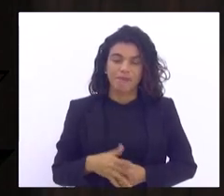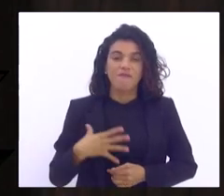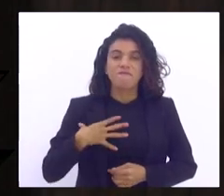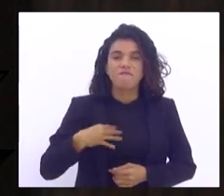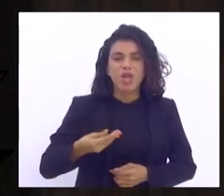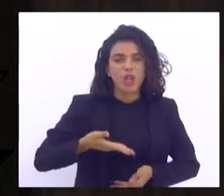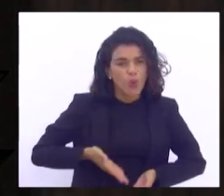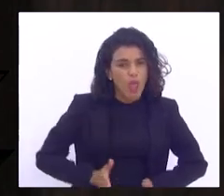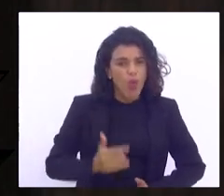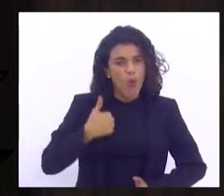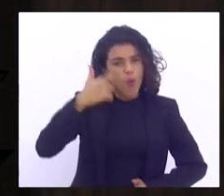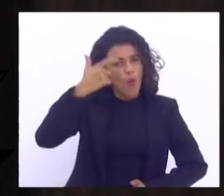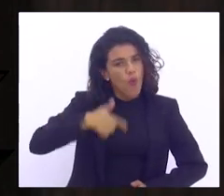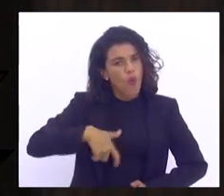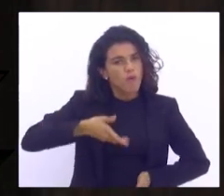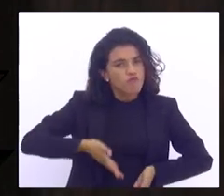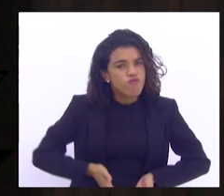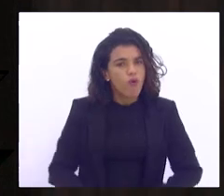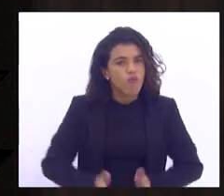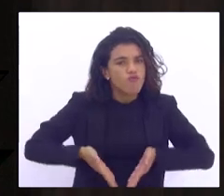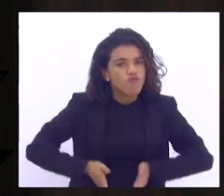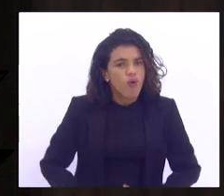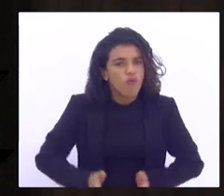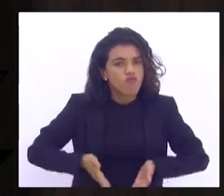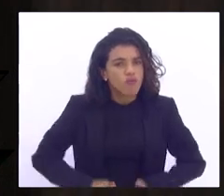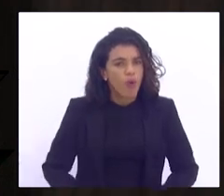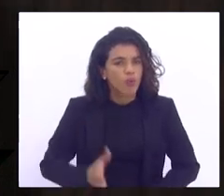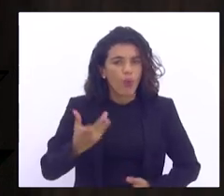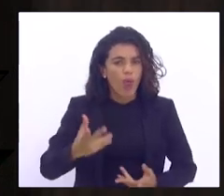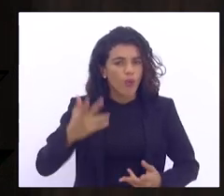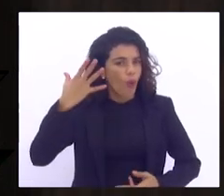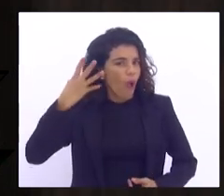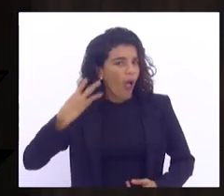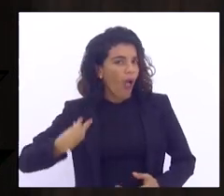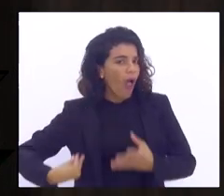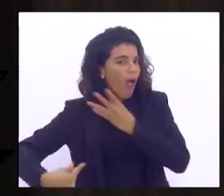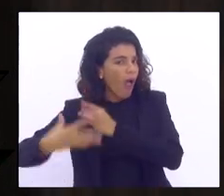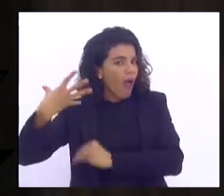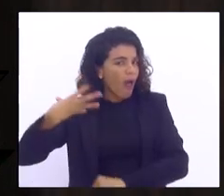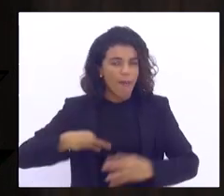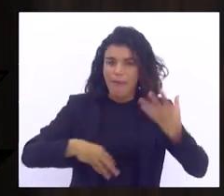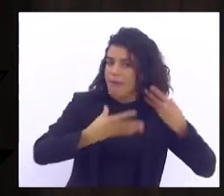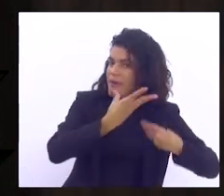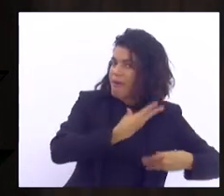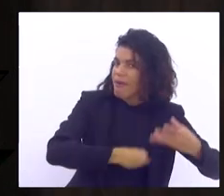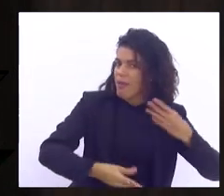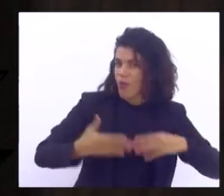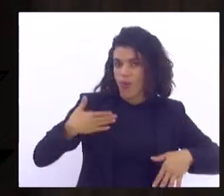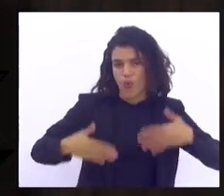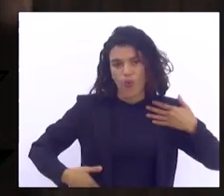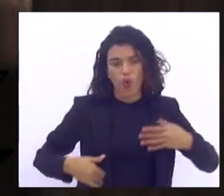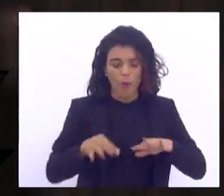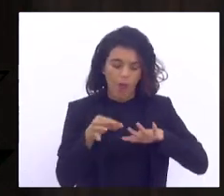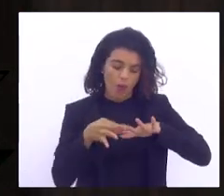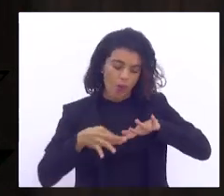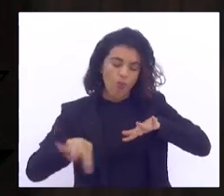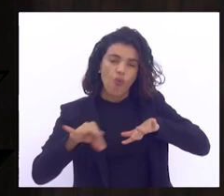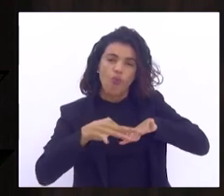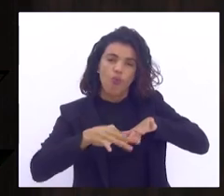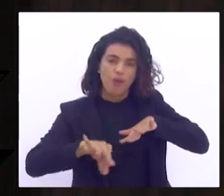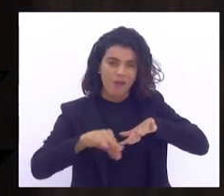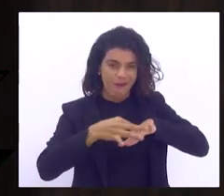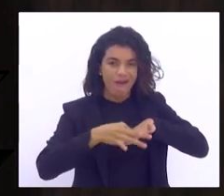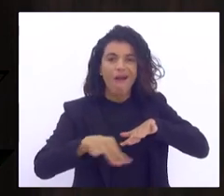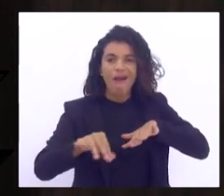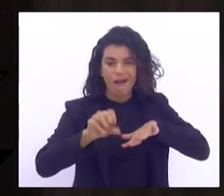nasceram de mim, né? Eles não são a extensão do meu cabelo, enfim, não são. A extensão do meu corpo, de fato, é minha unha, aí sim, ou